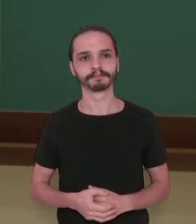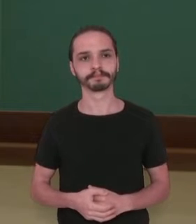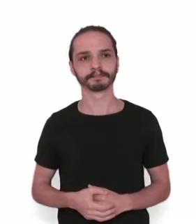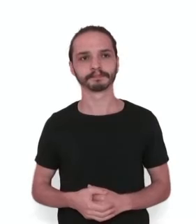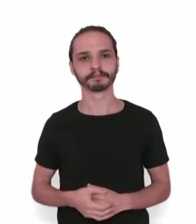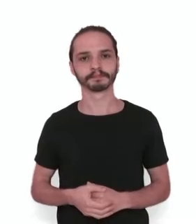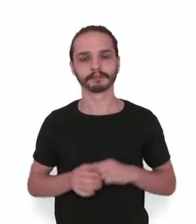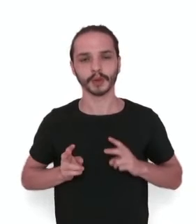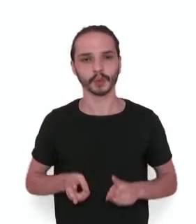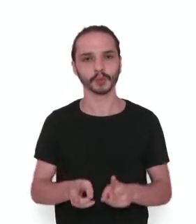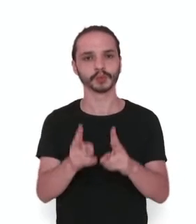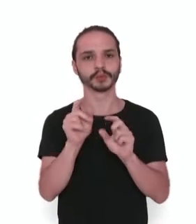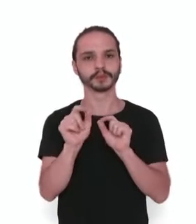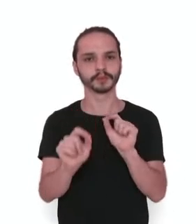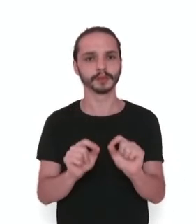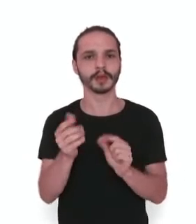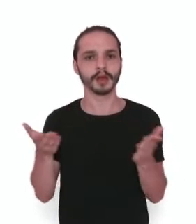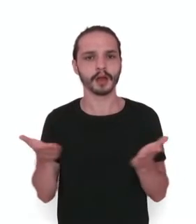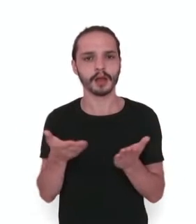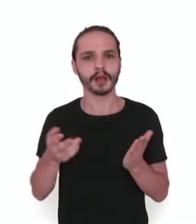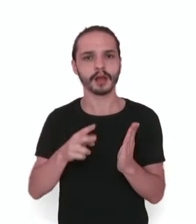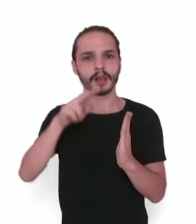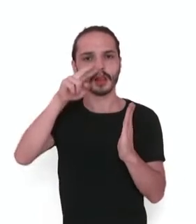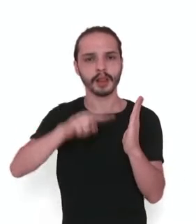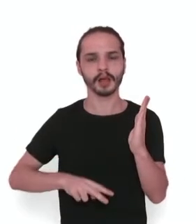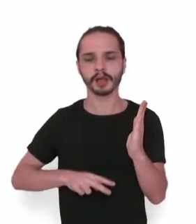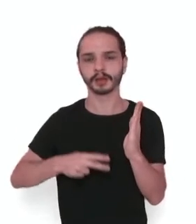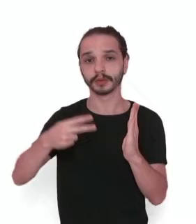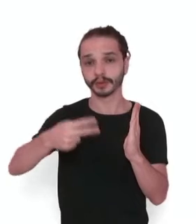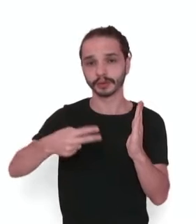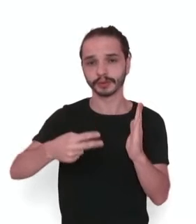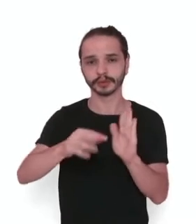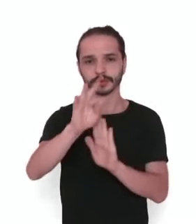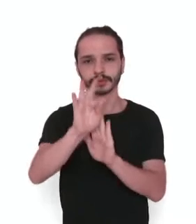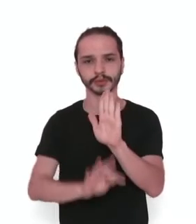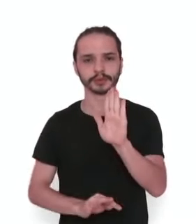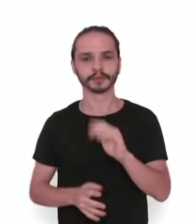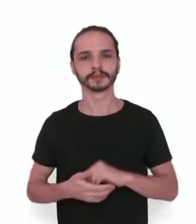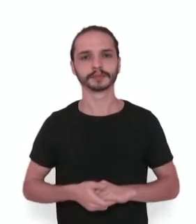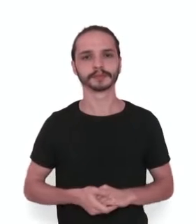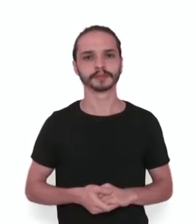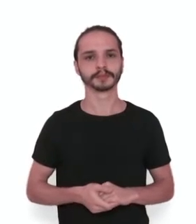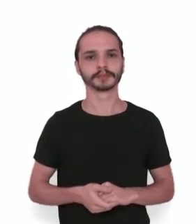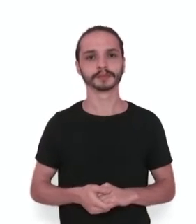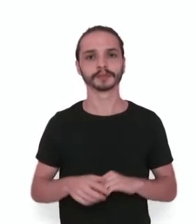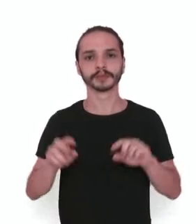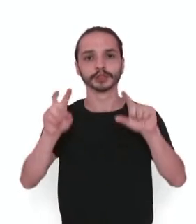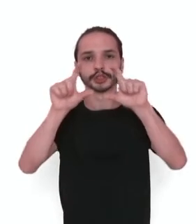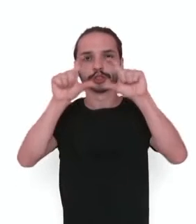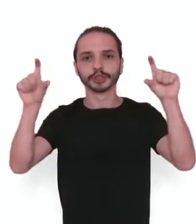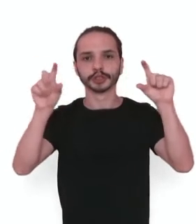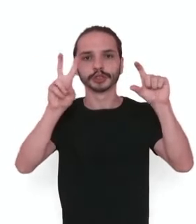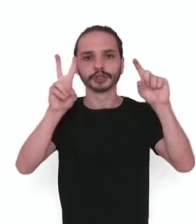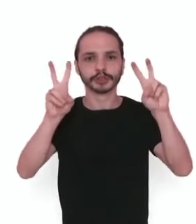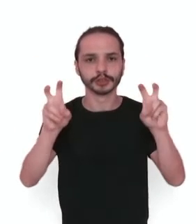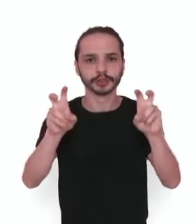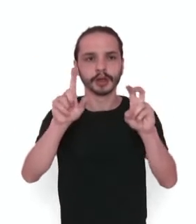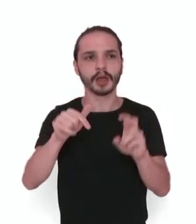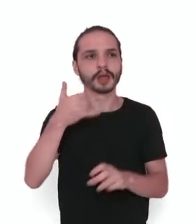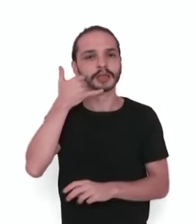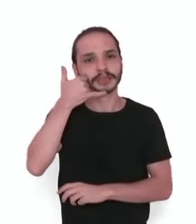então, agora vamos fazer a leitura de um segundo texto que trouxemos, né? O título desse texto é Celular, foi escrito